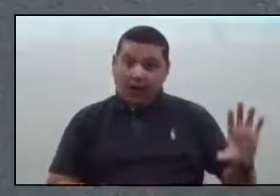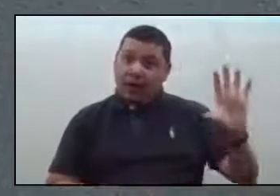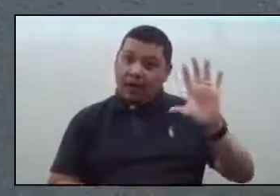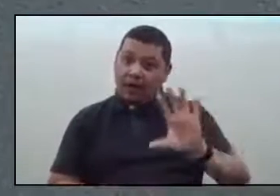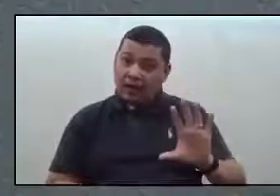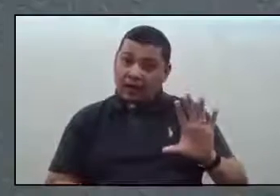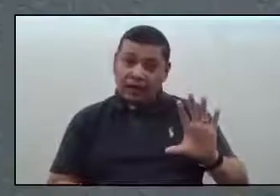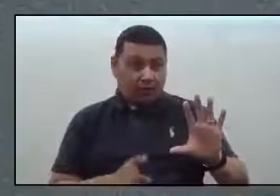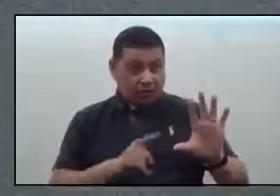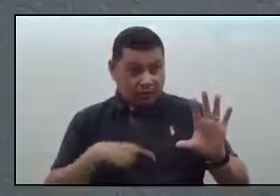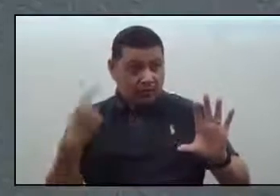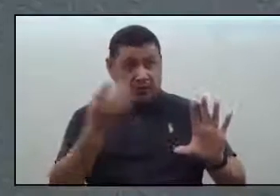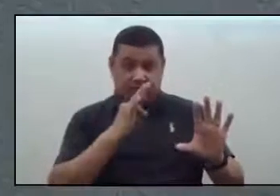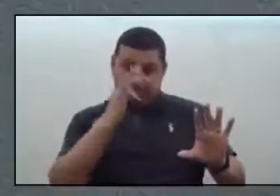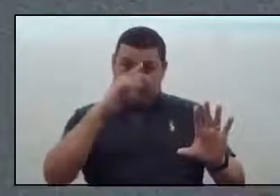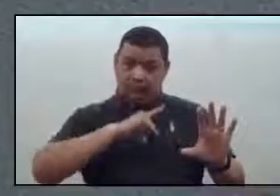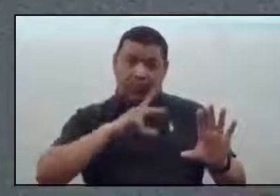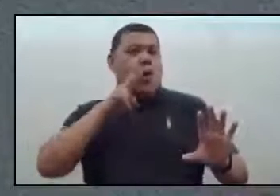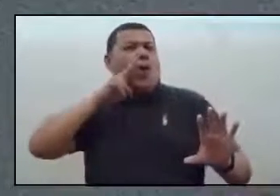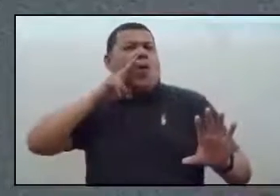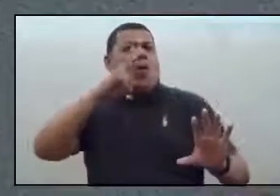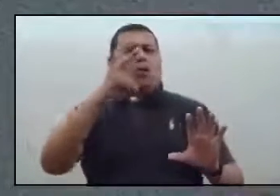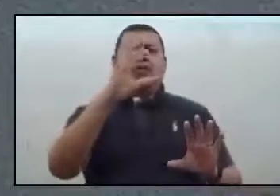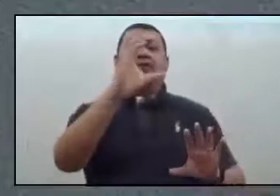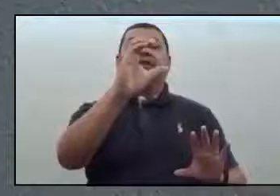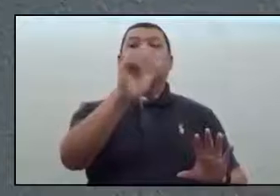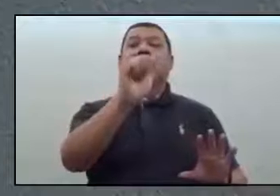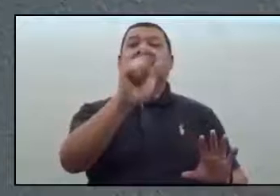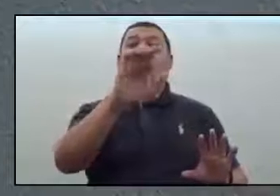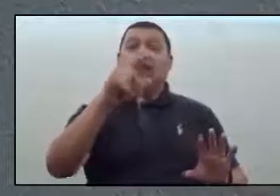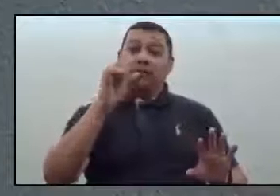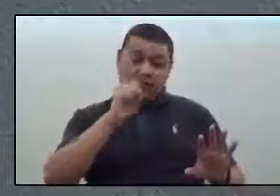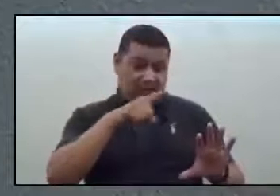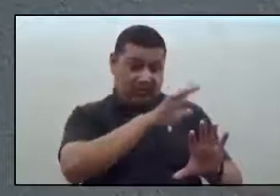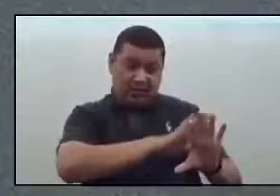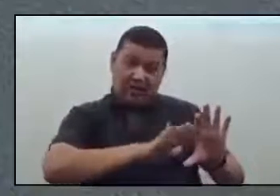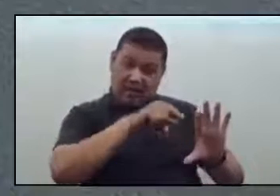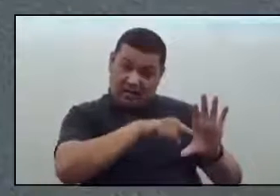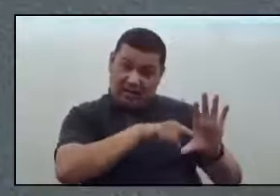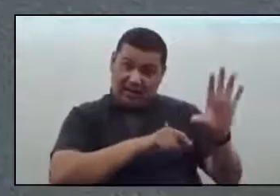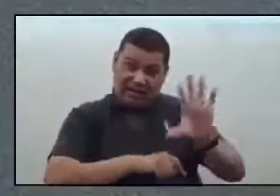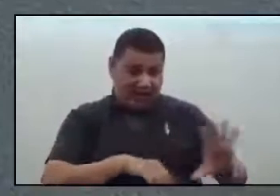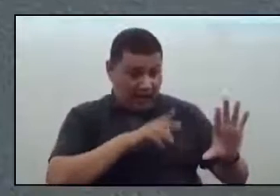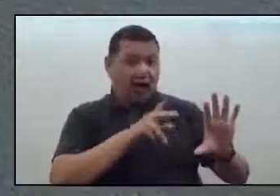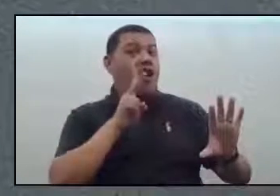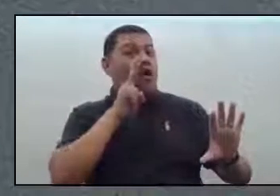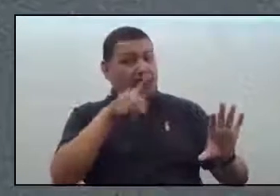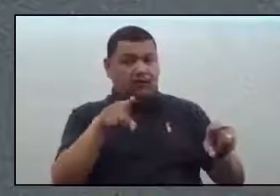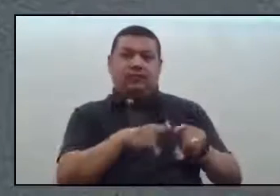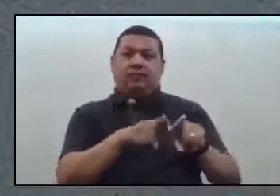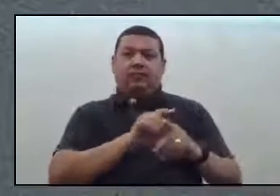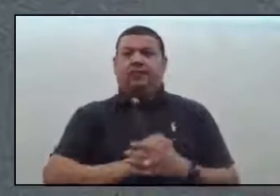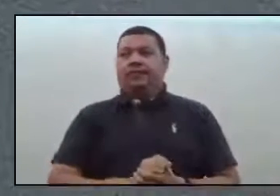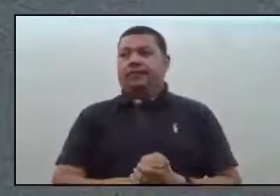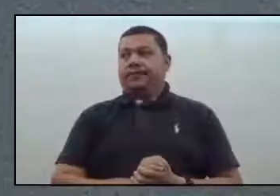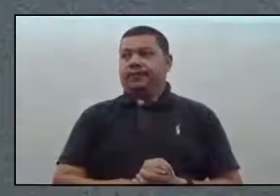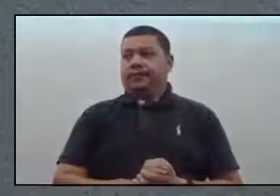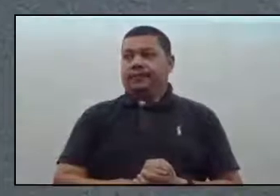seremos forte no cacau se a região for forte, se a IG do cacau for forte, que